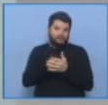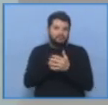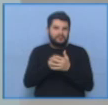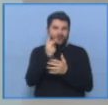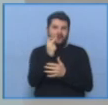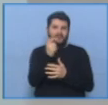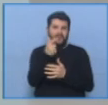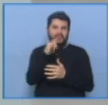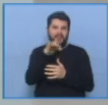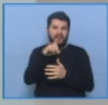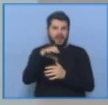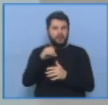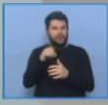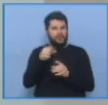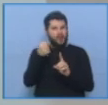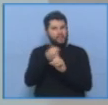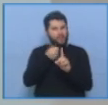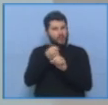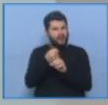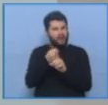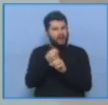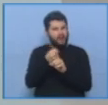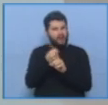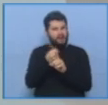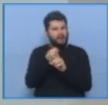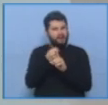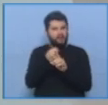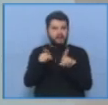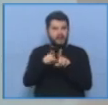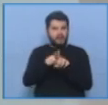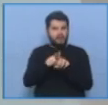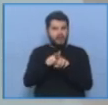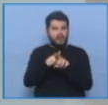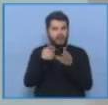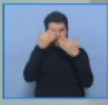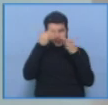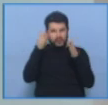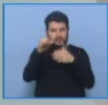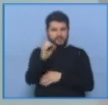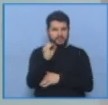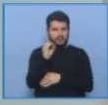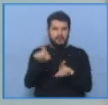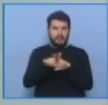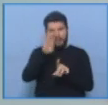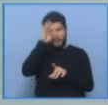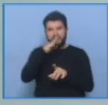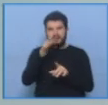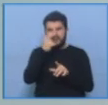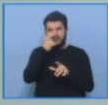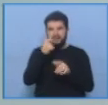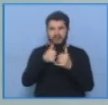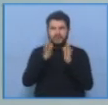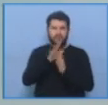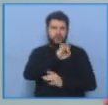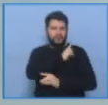Está em causa, de facto, um combate a tolerância zero, como afirma o Papa, enfim, o reunir todas